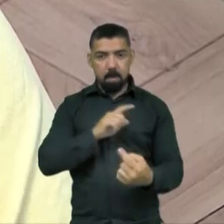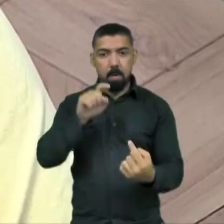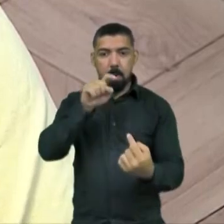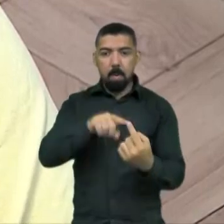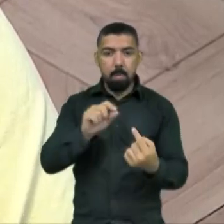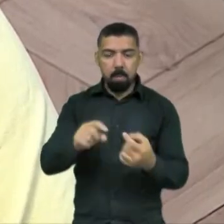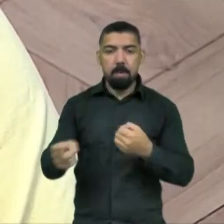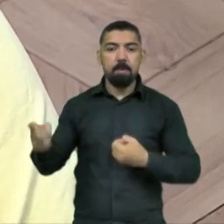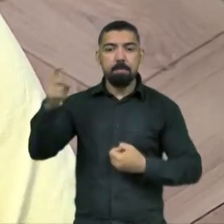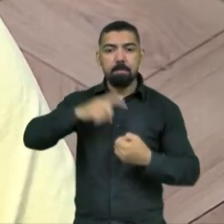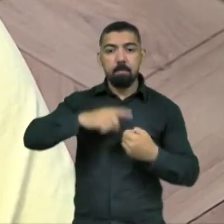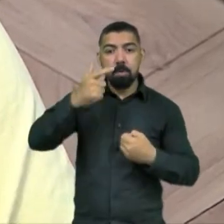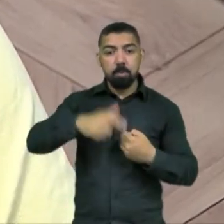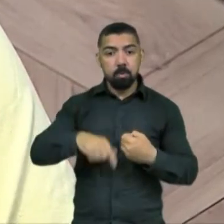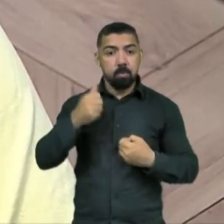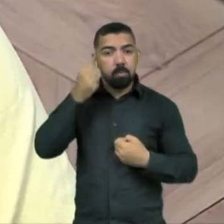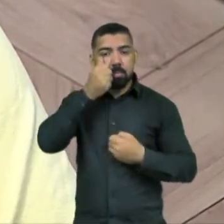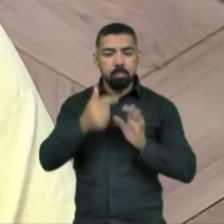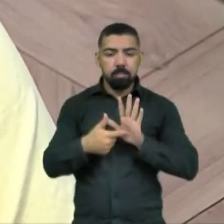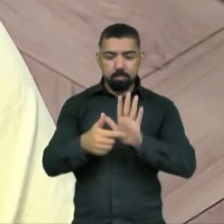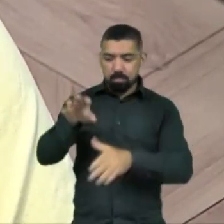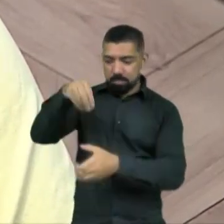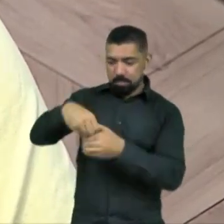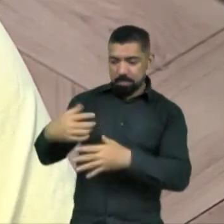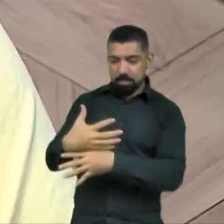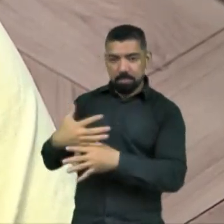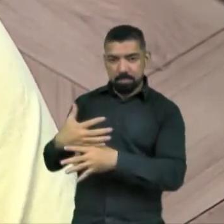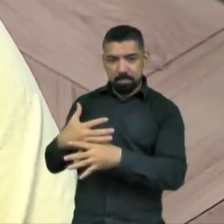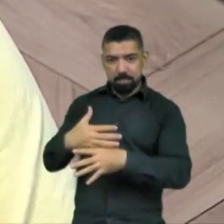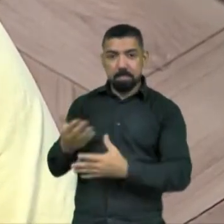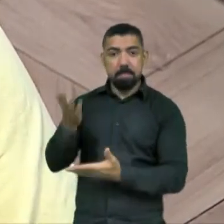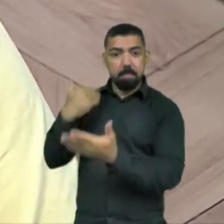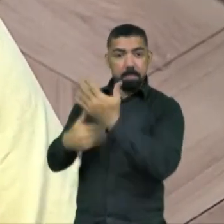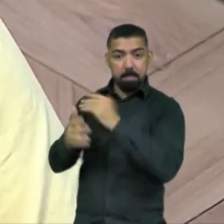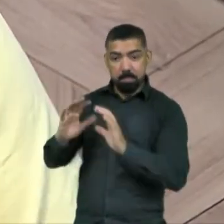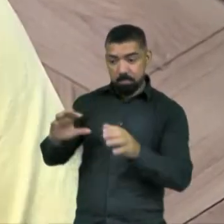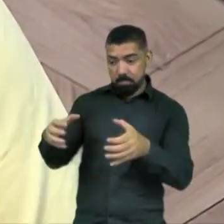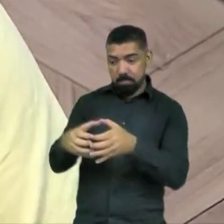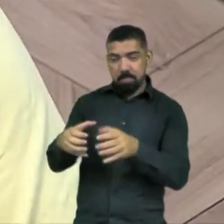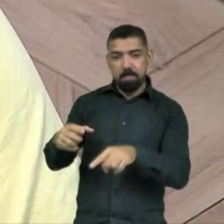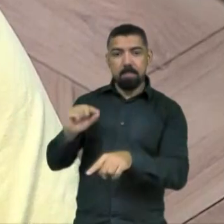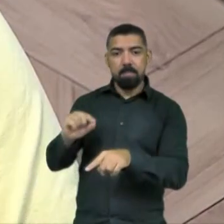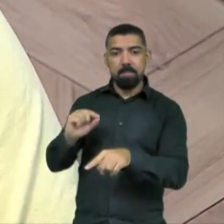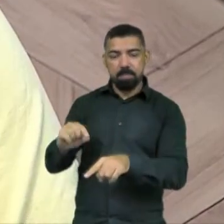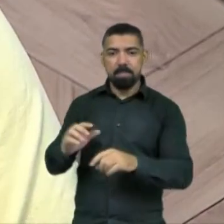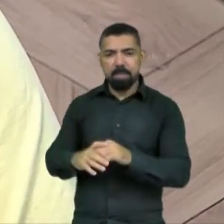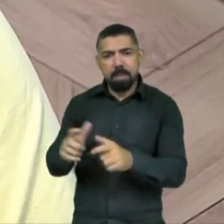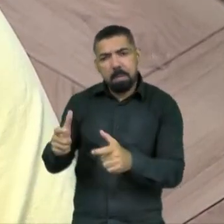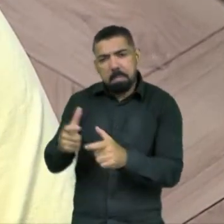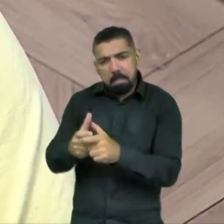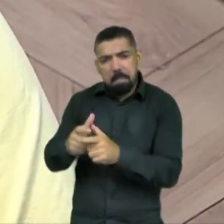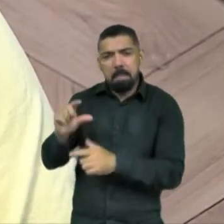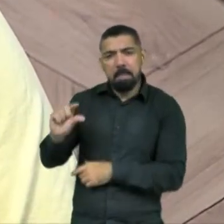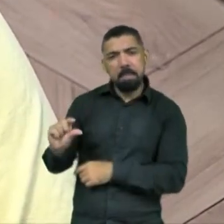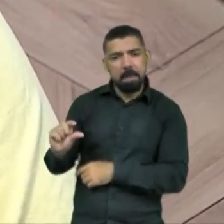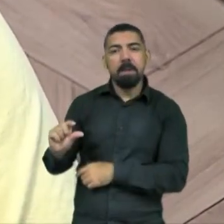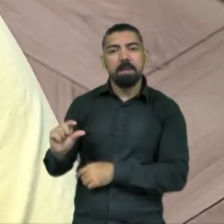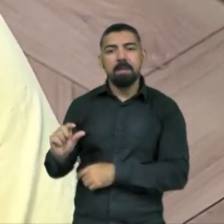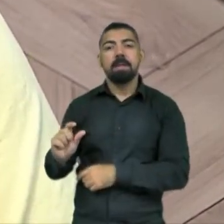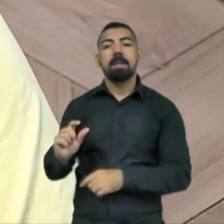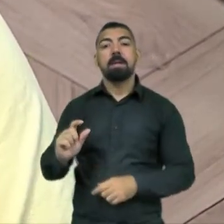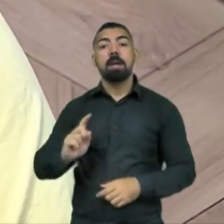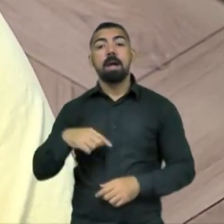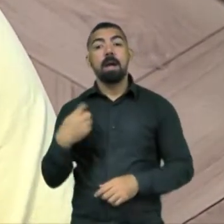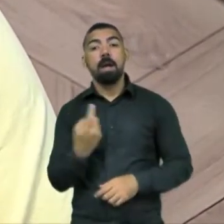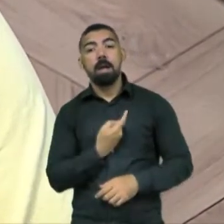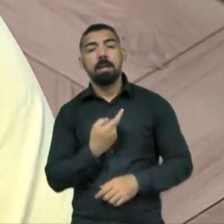às encenações da Paixão de Cristo em Morada Nova. E na época, o nosso grupo, muito pequeno, era algo que a gente tinha